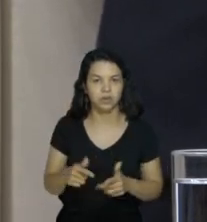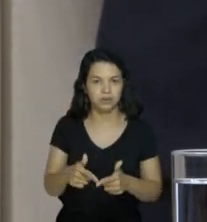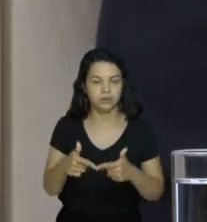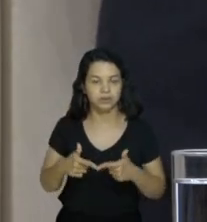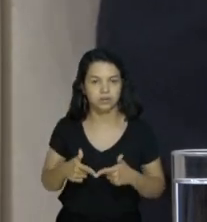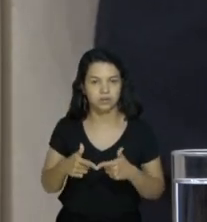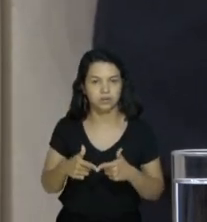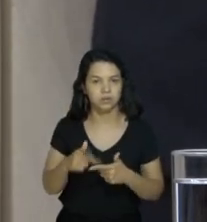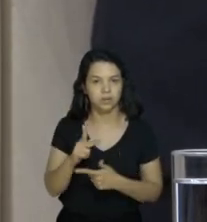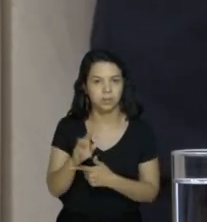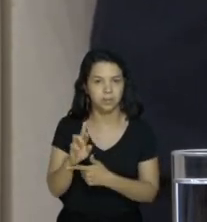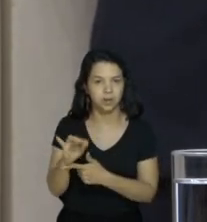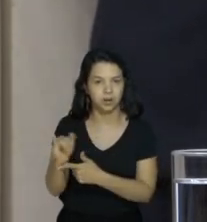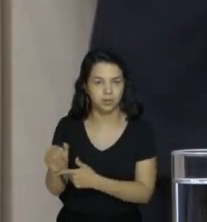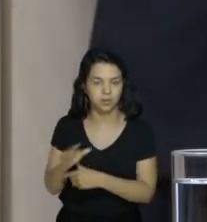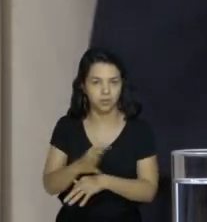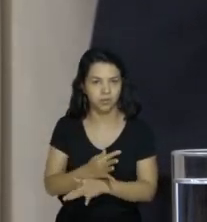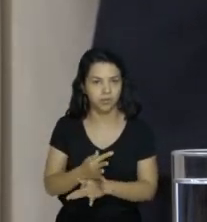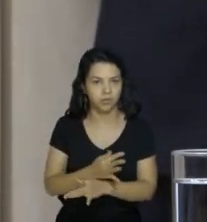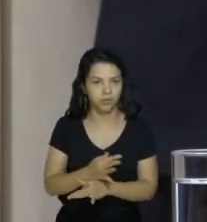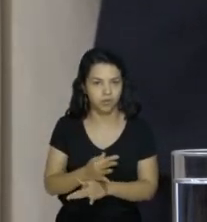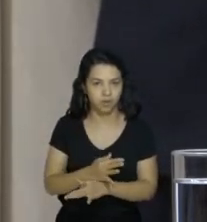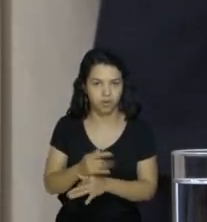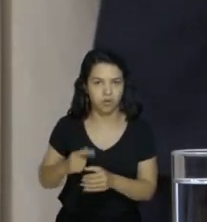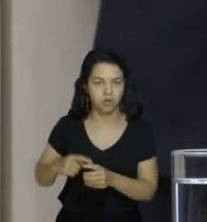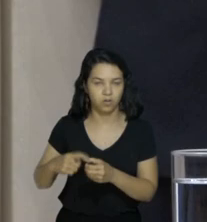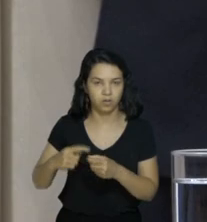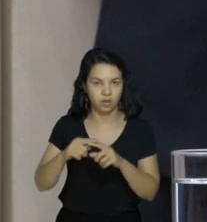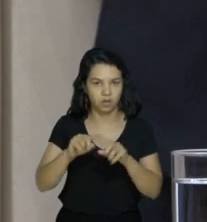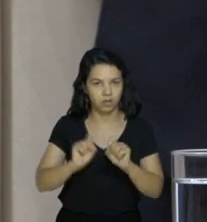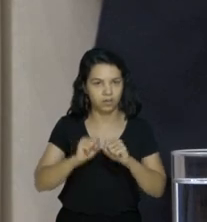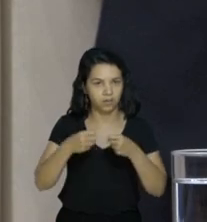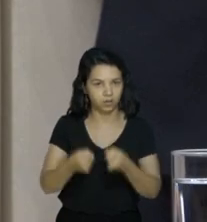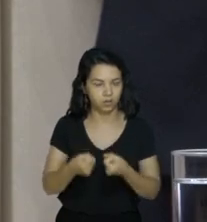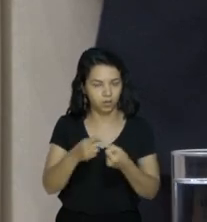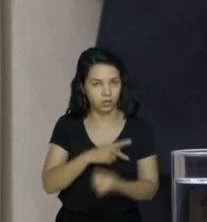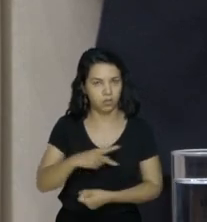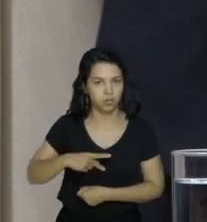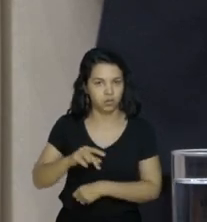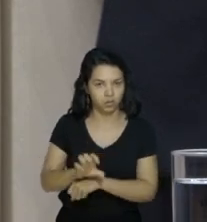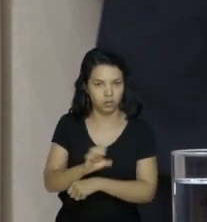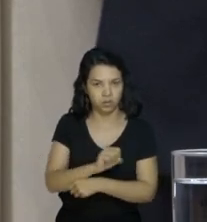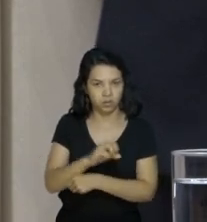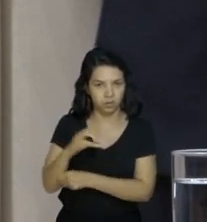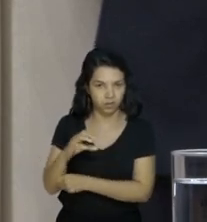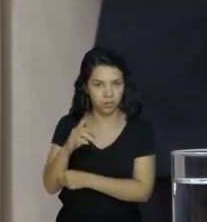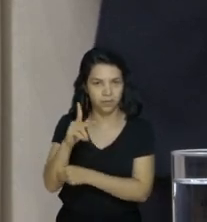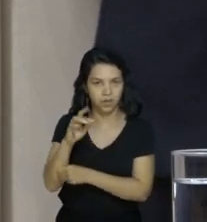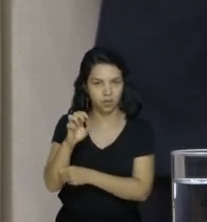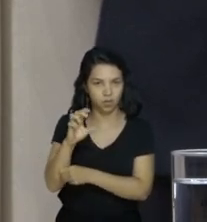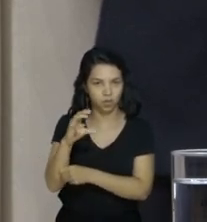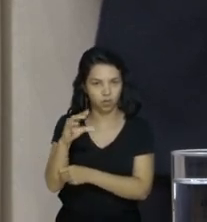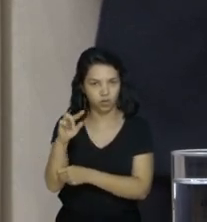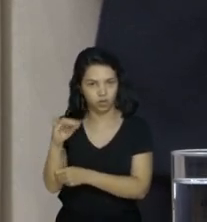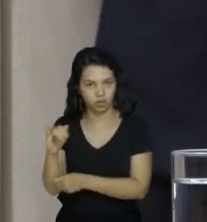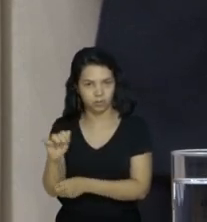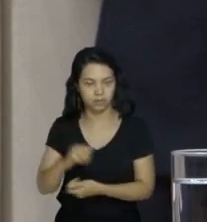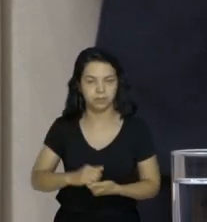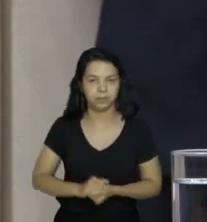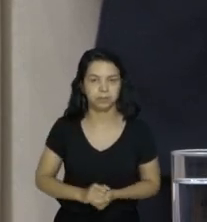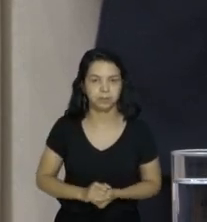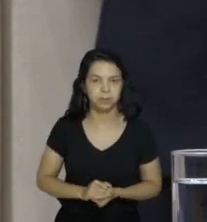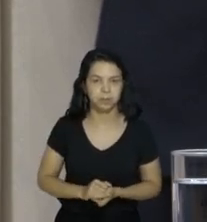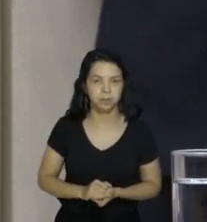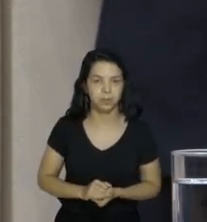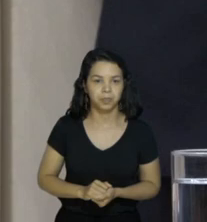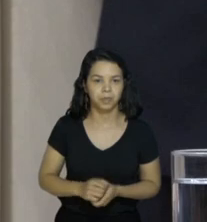saldo de férias dos integrantes do quadro de pessoal da Defensoria Pública do Estado de Santa Catarina em pecúnia. Parecer da Comissão de Constituição e Justiça